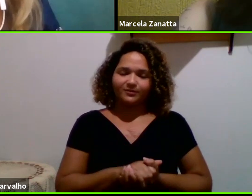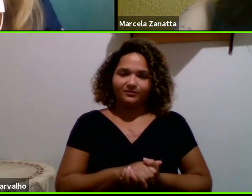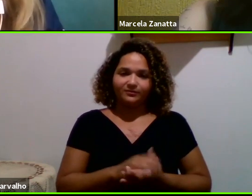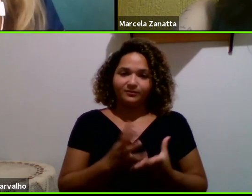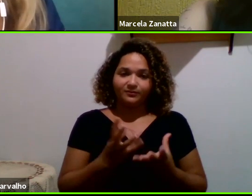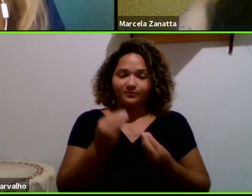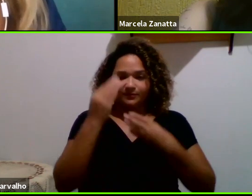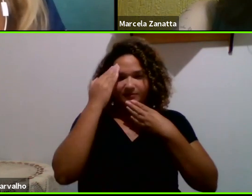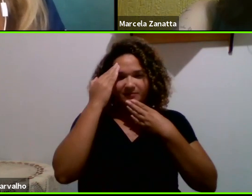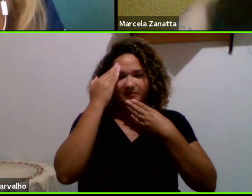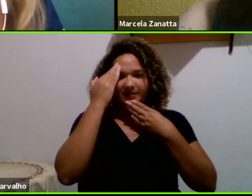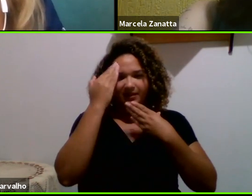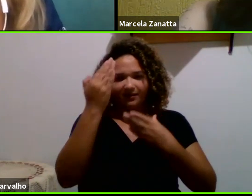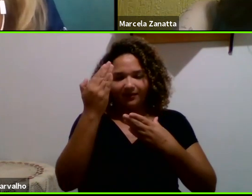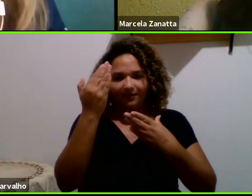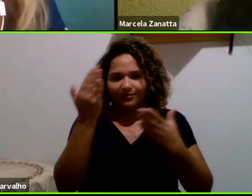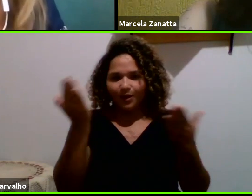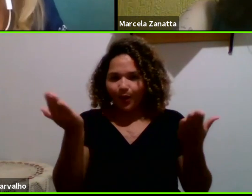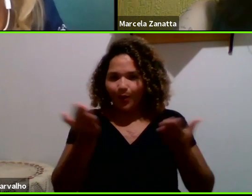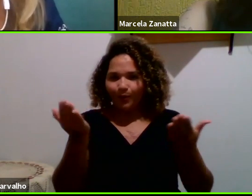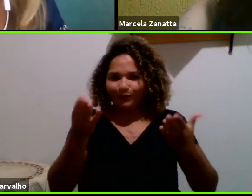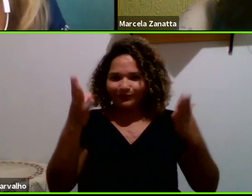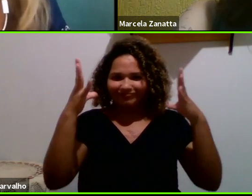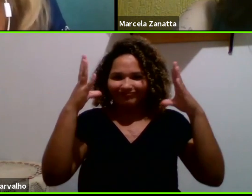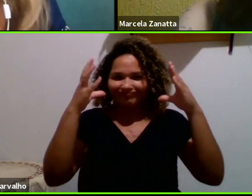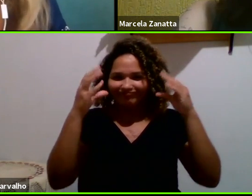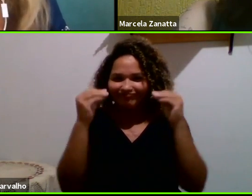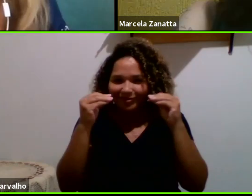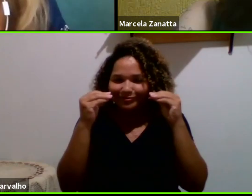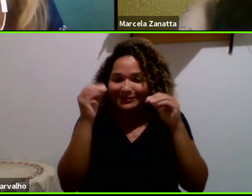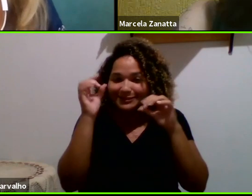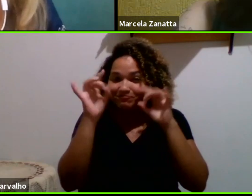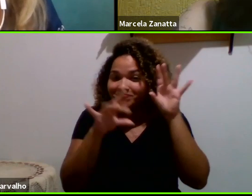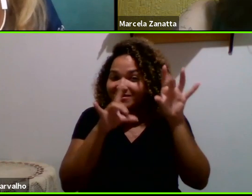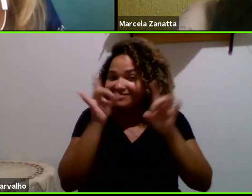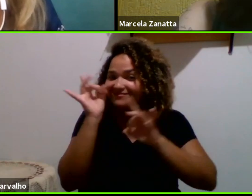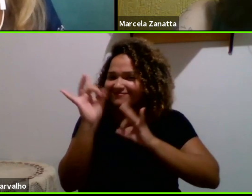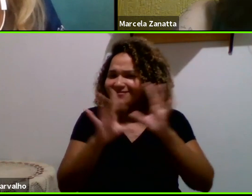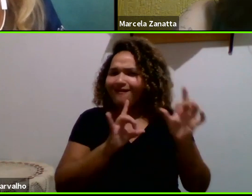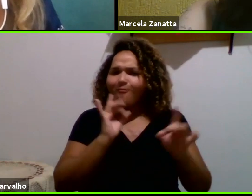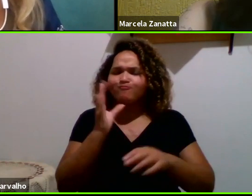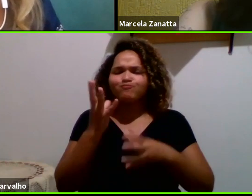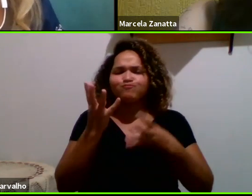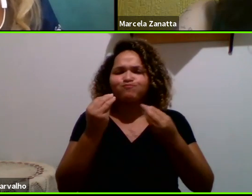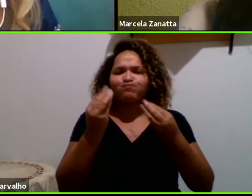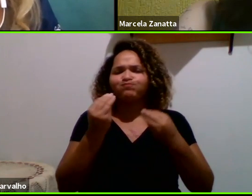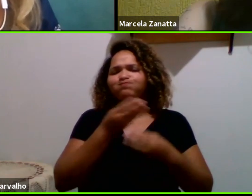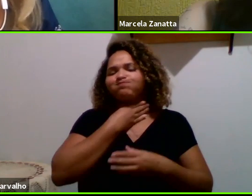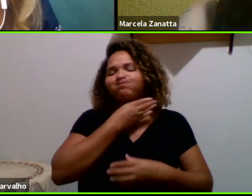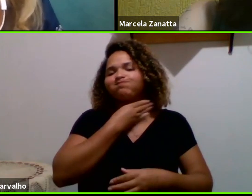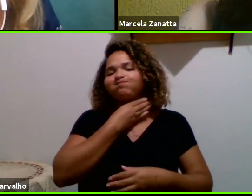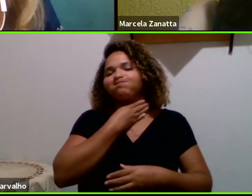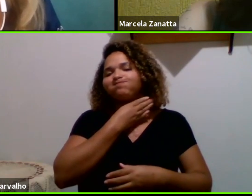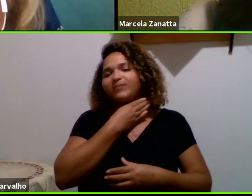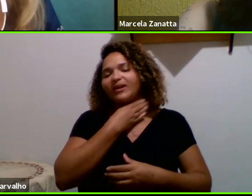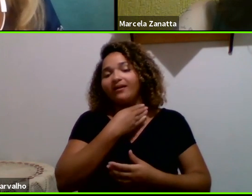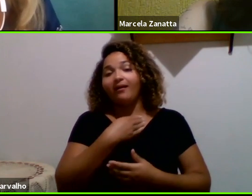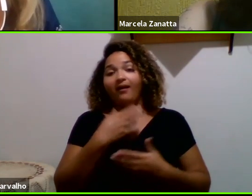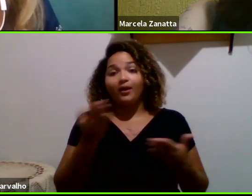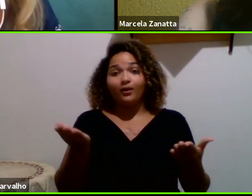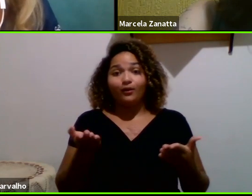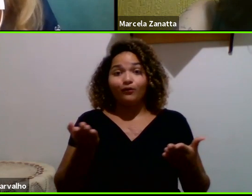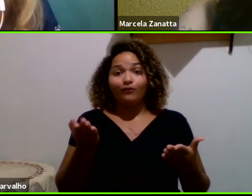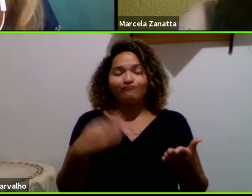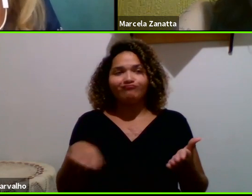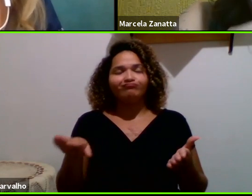Eu tenho certeza que vai ser uma noite de grandes discussões e, sem dúvida nenhuma, sairemos daqui